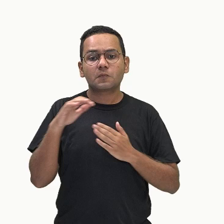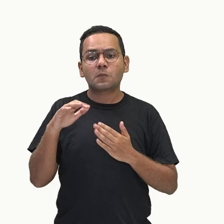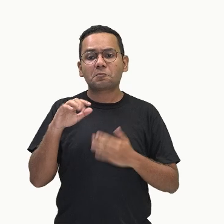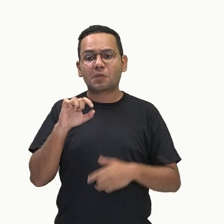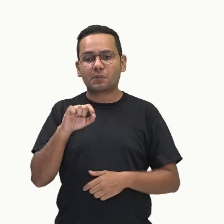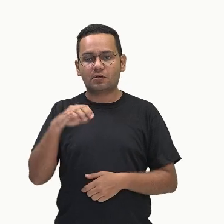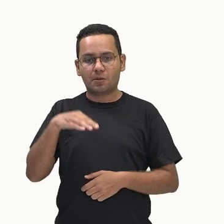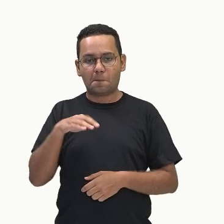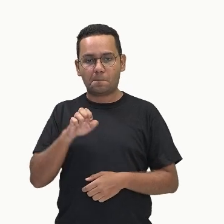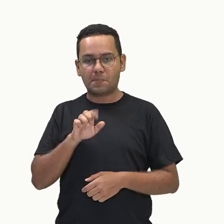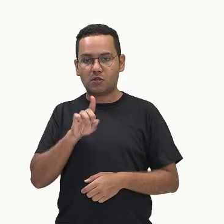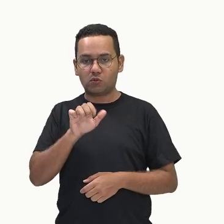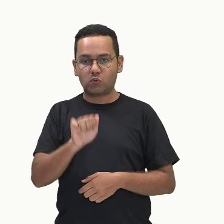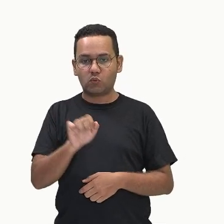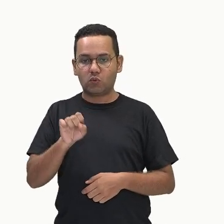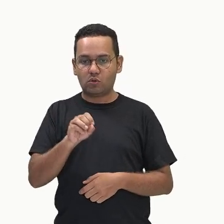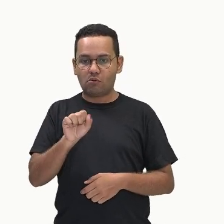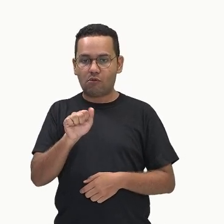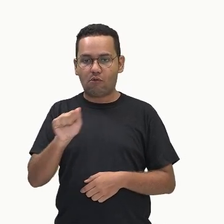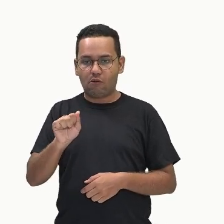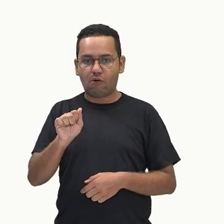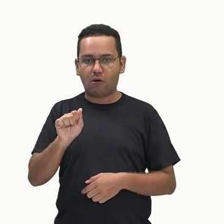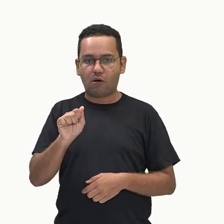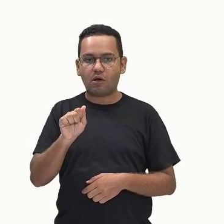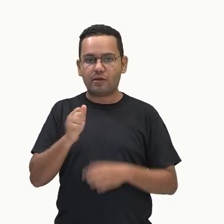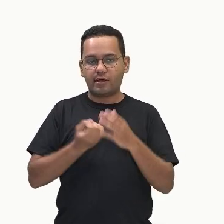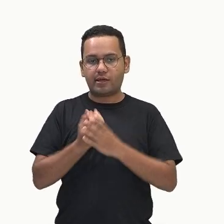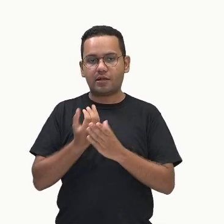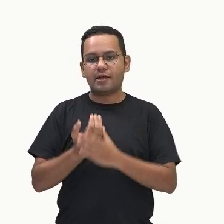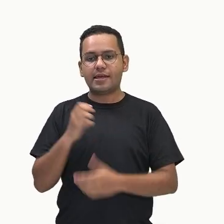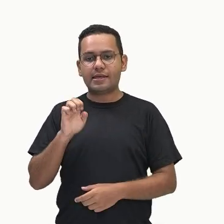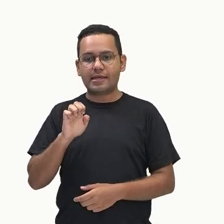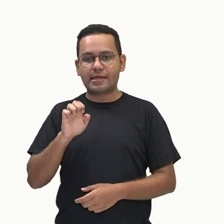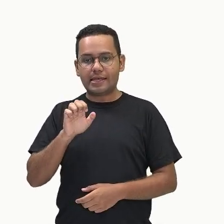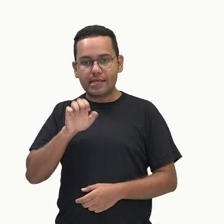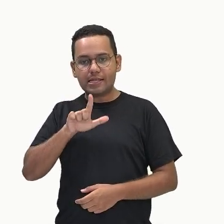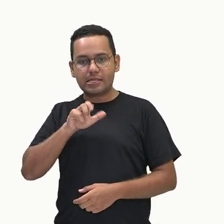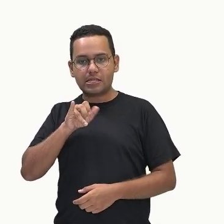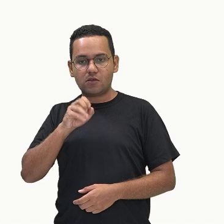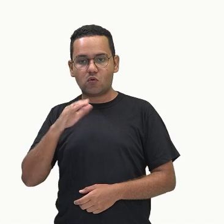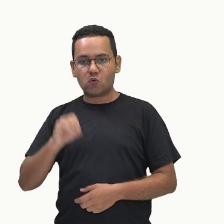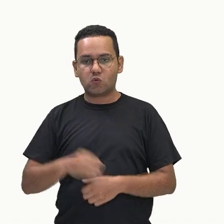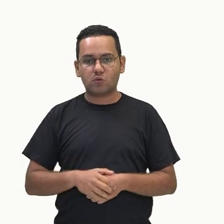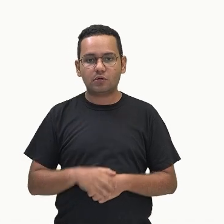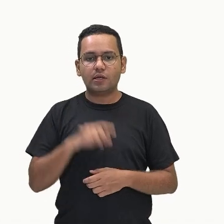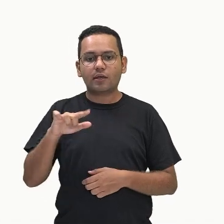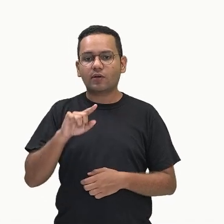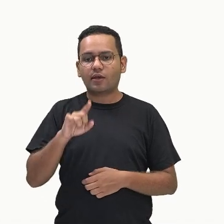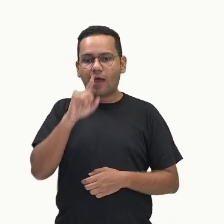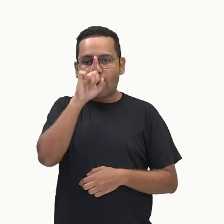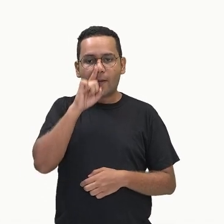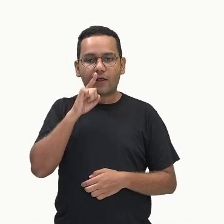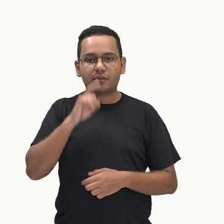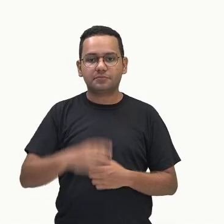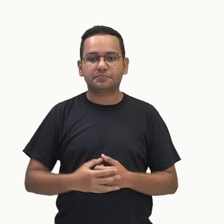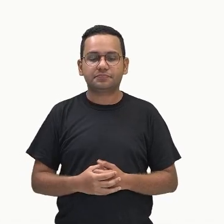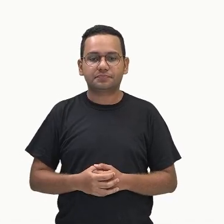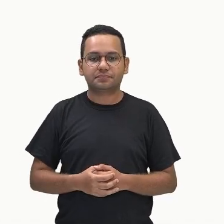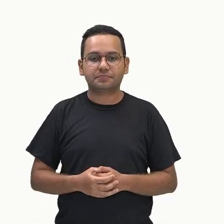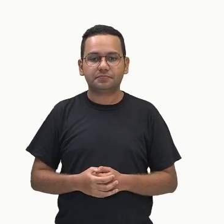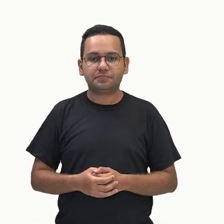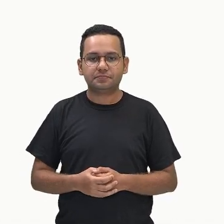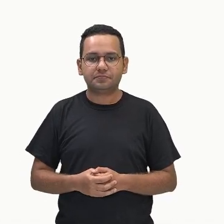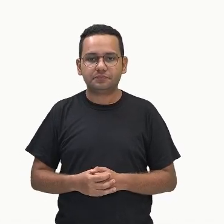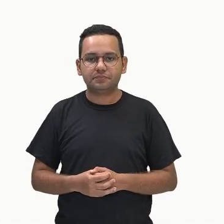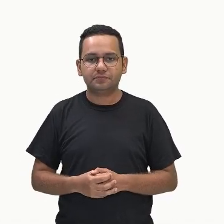que, produzida no ilíaco, é conhecido como medula amarela, nós temos